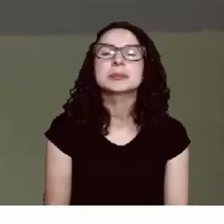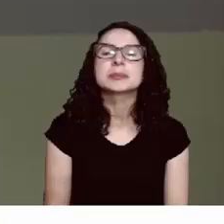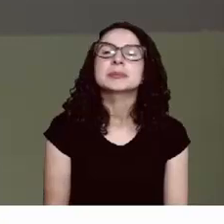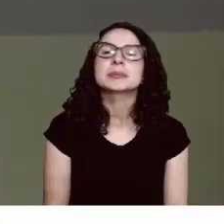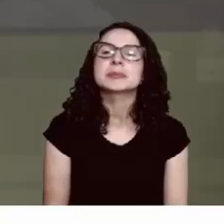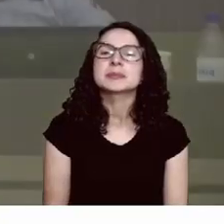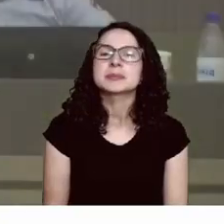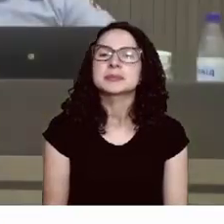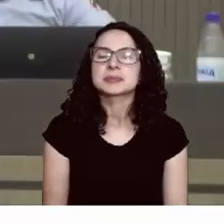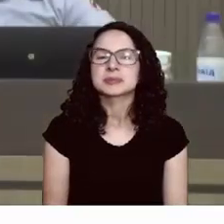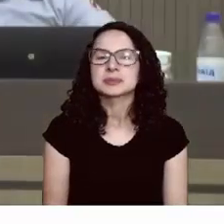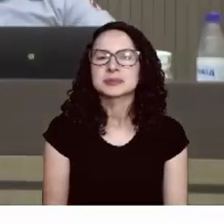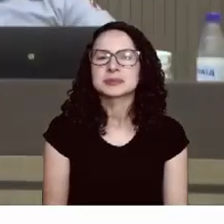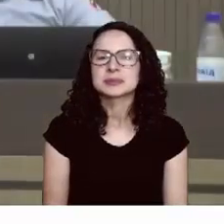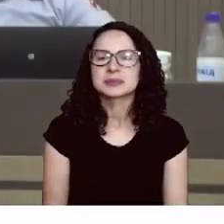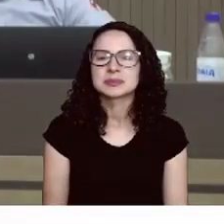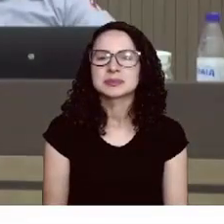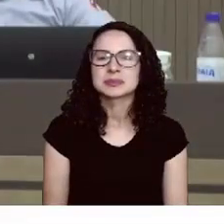Com a palavra, plenário.